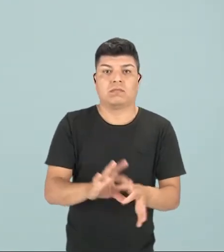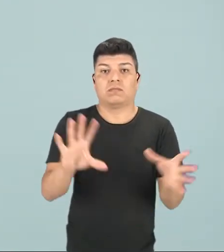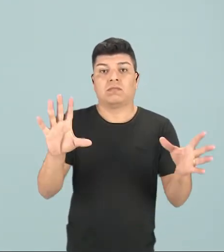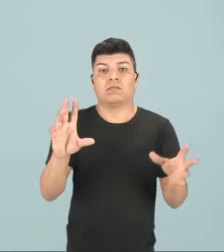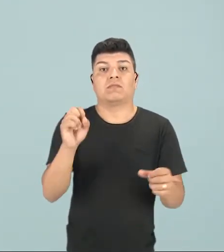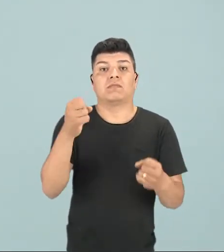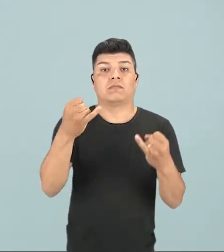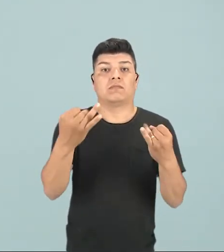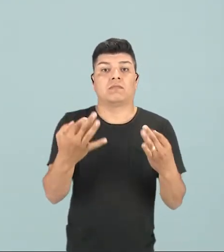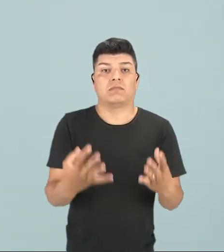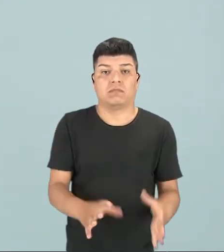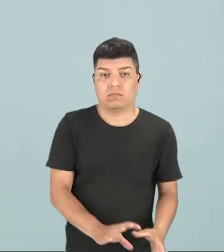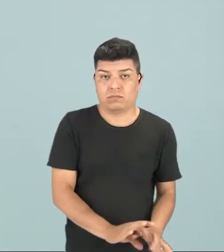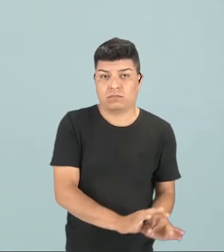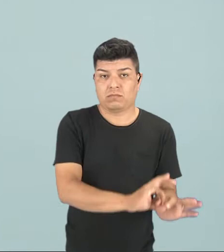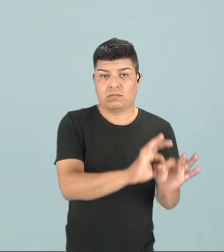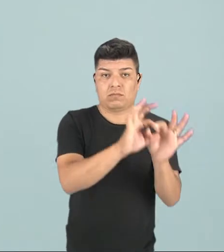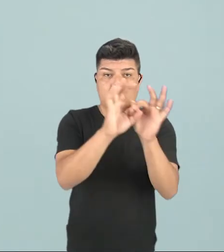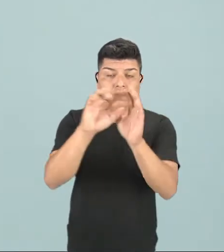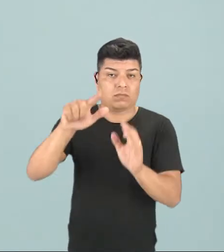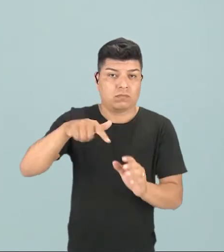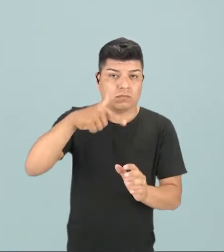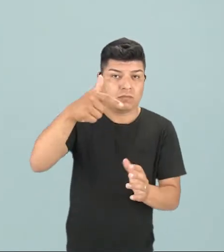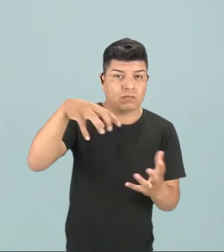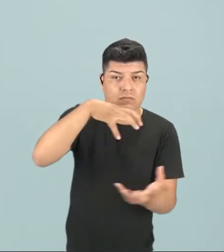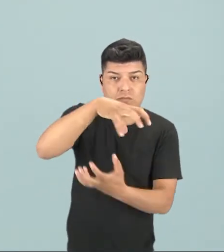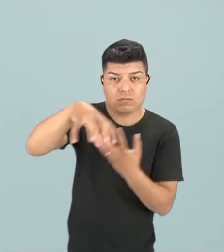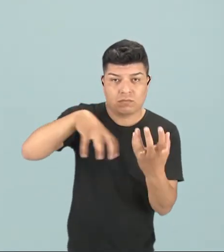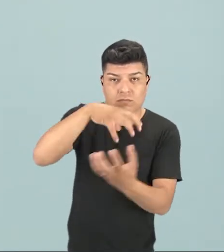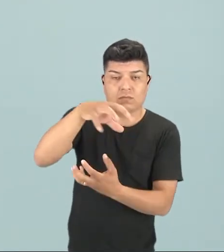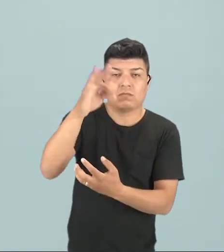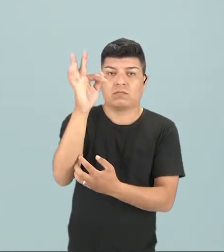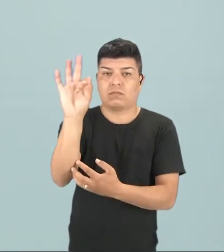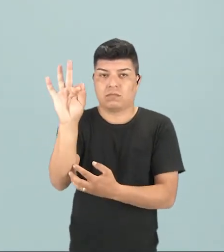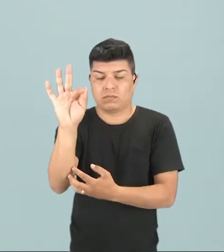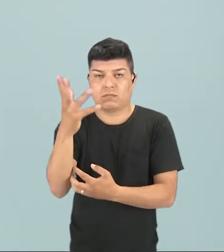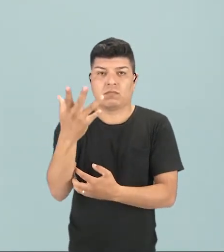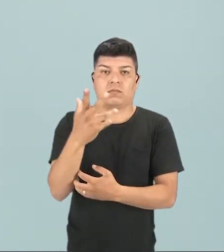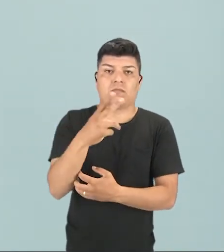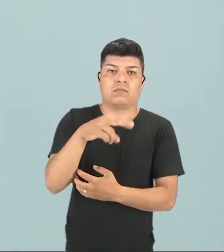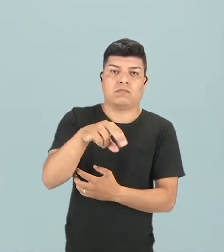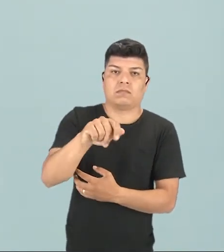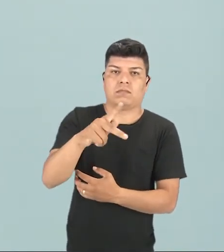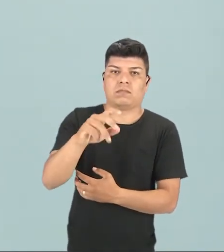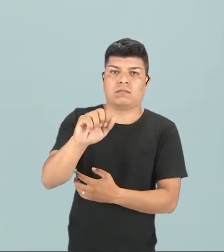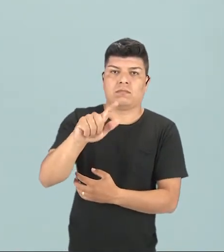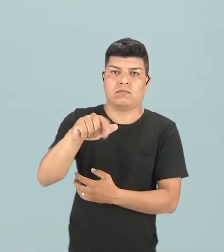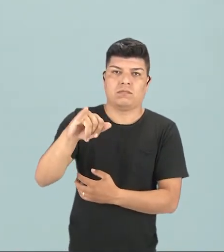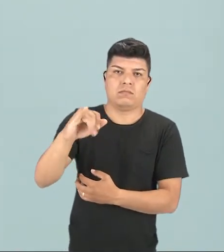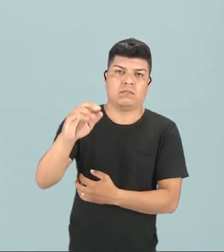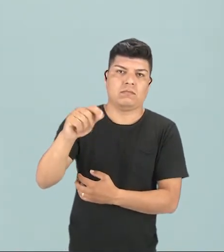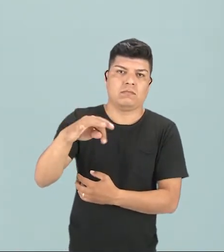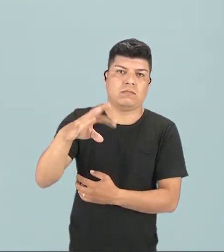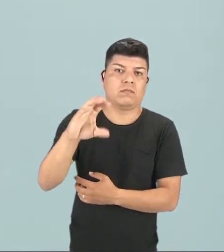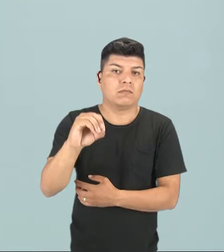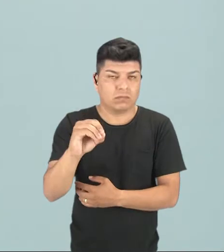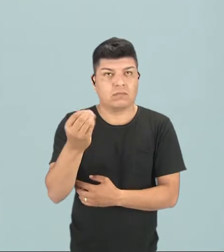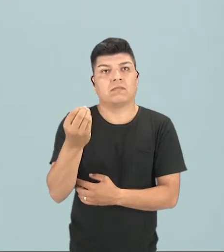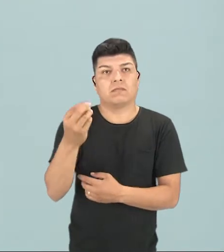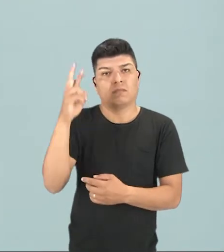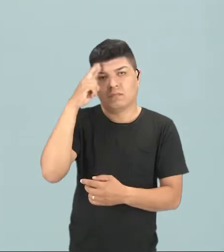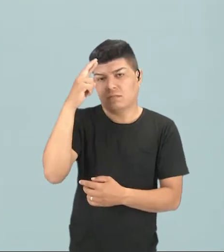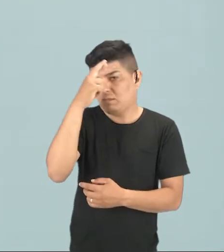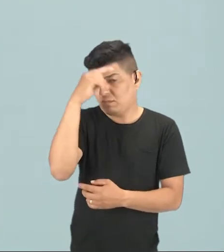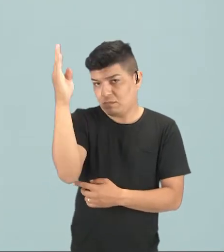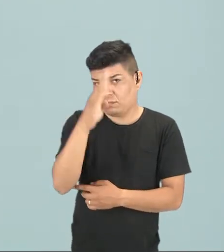estamos falando de um contexto depois da Revolução Francesa, período napoleônico, isso vai impactar diretamente a nossa história